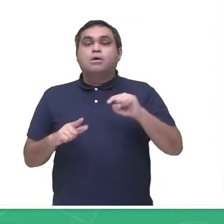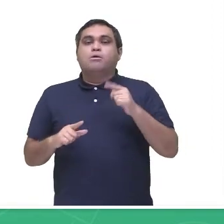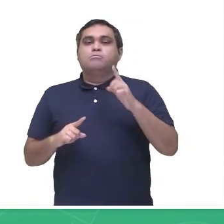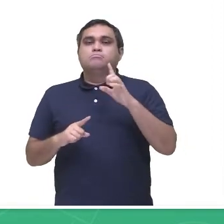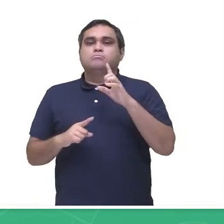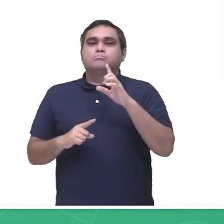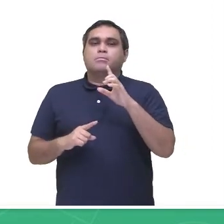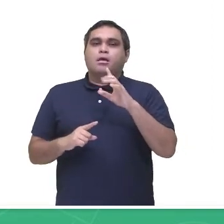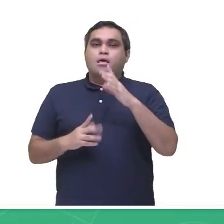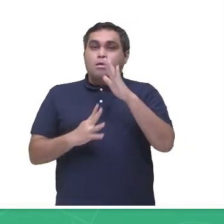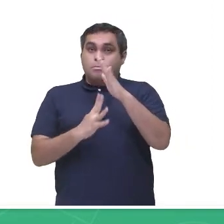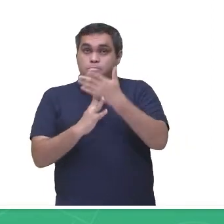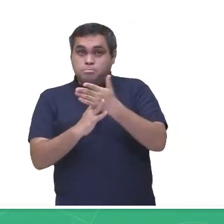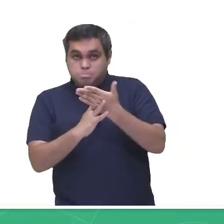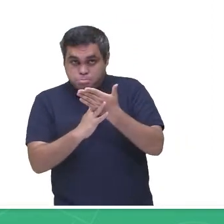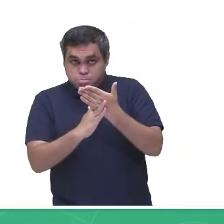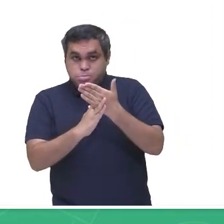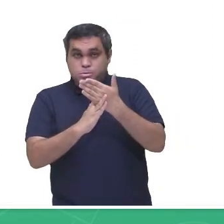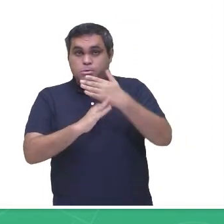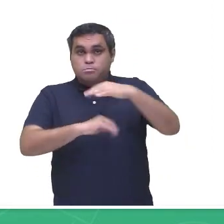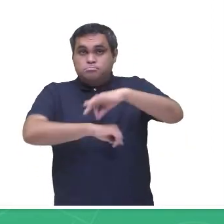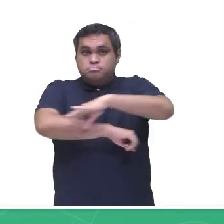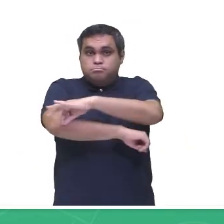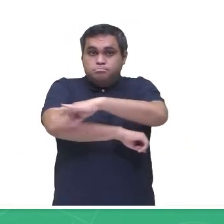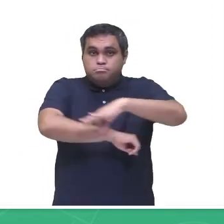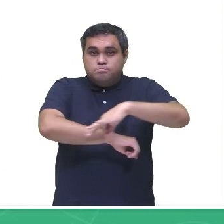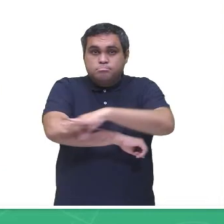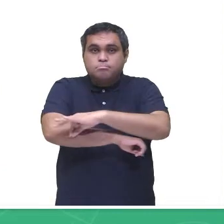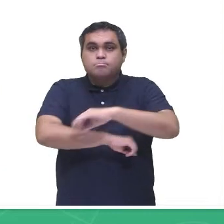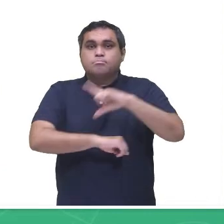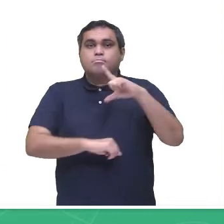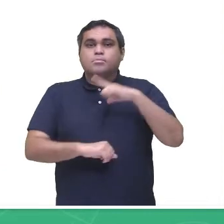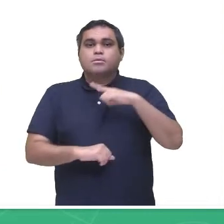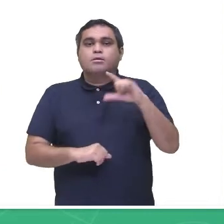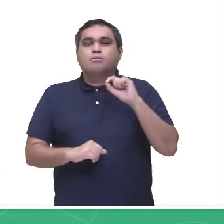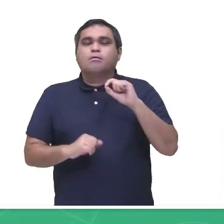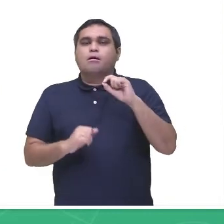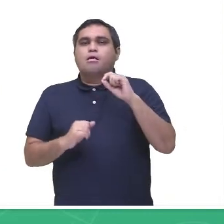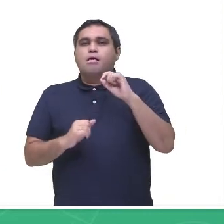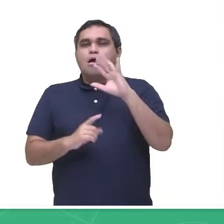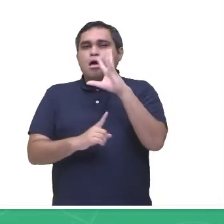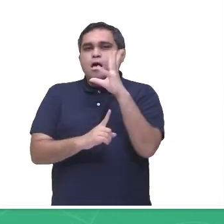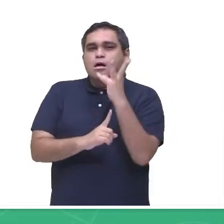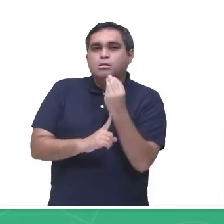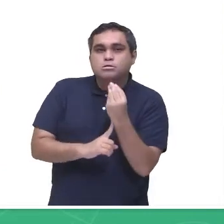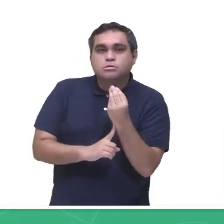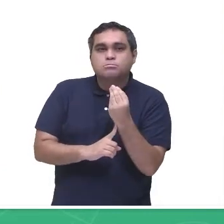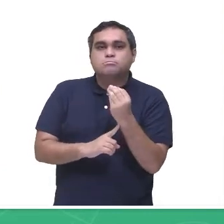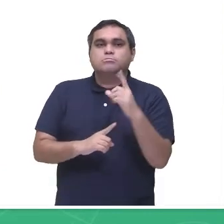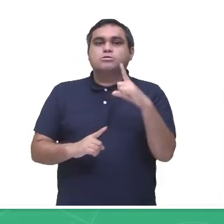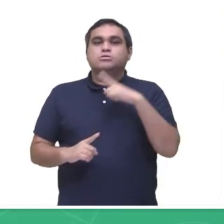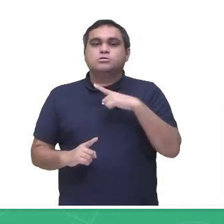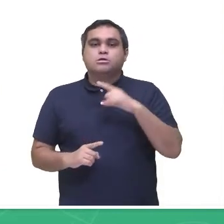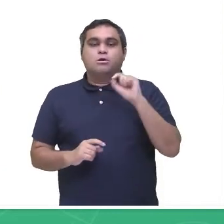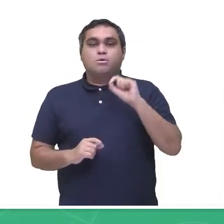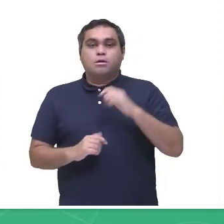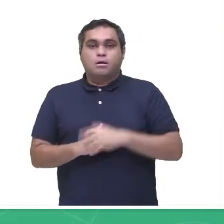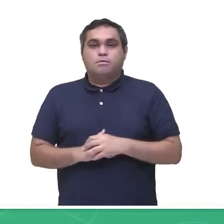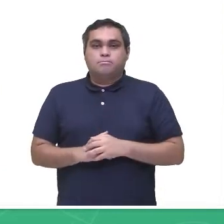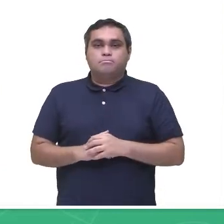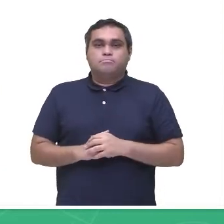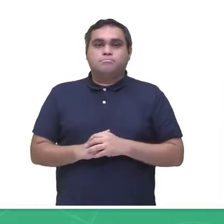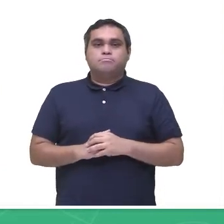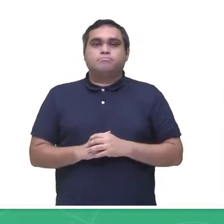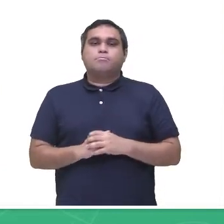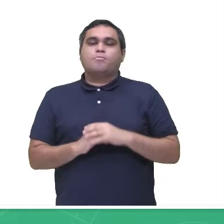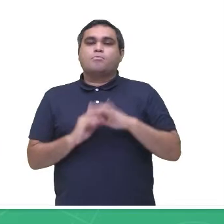suas funções definidas enquanto tendências artísticas. Uma delas podemos associar as volutas, que criam um cenário de ostentação.